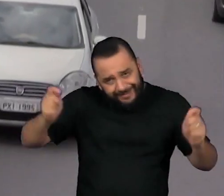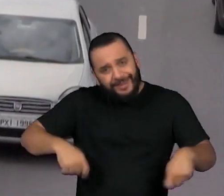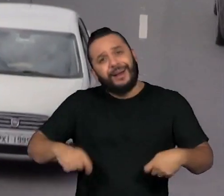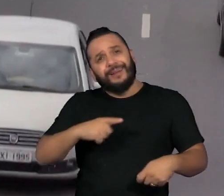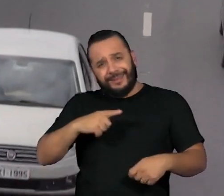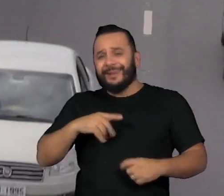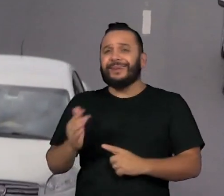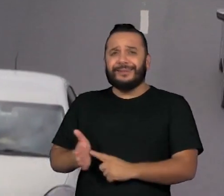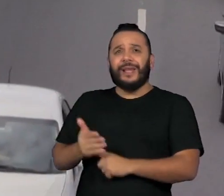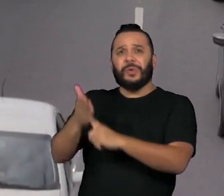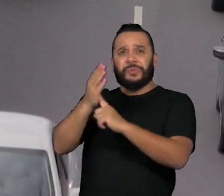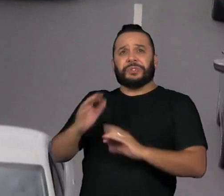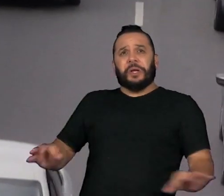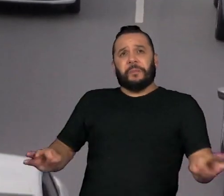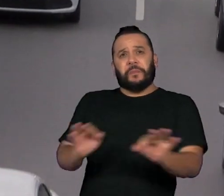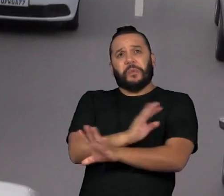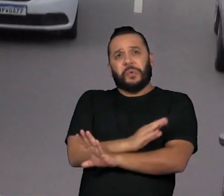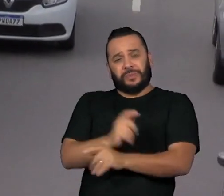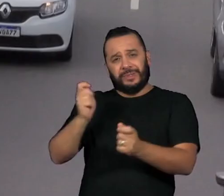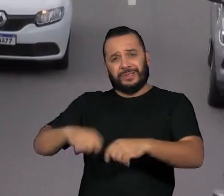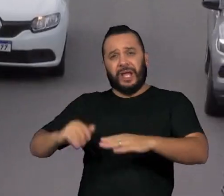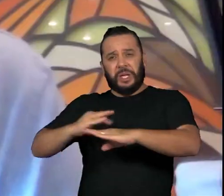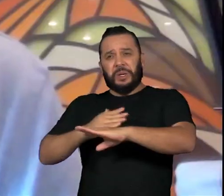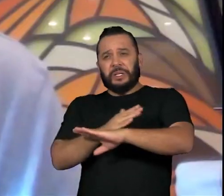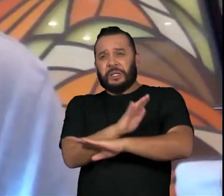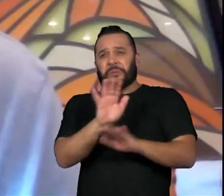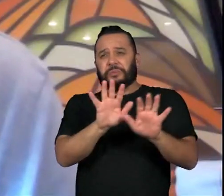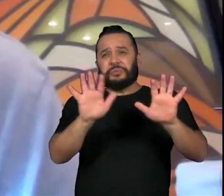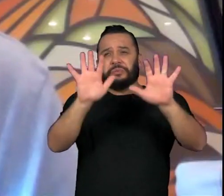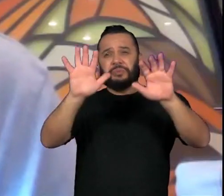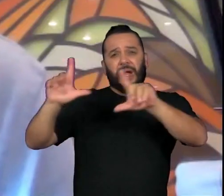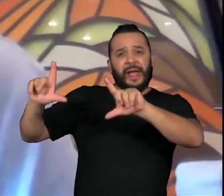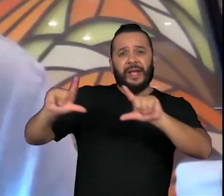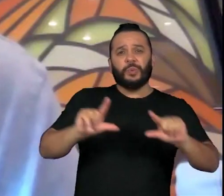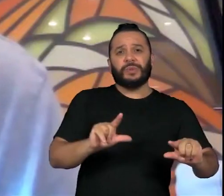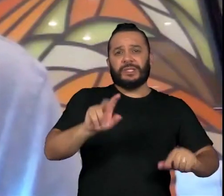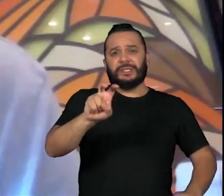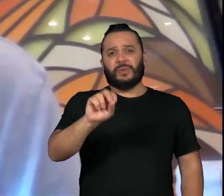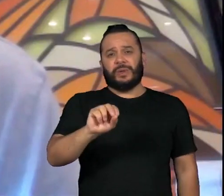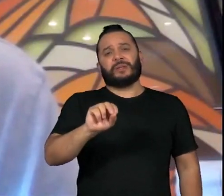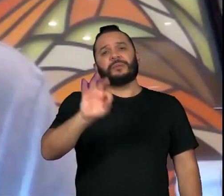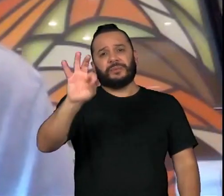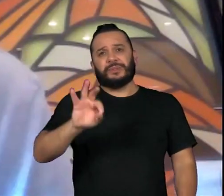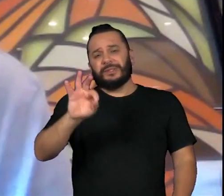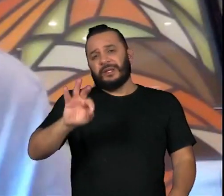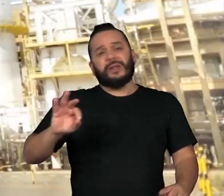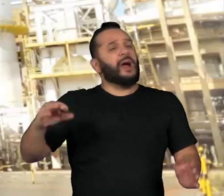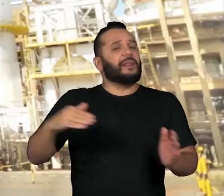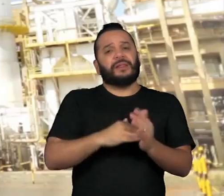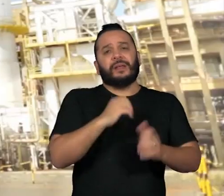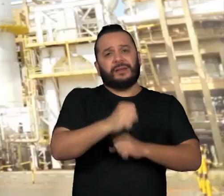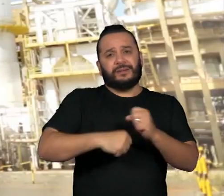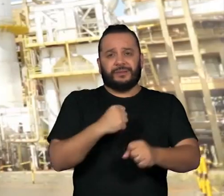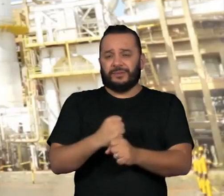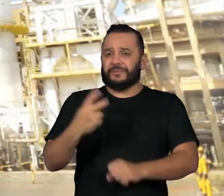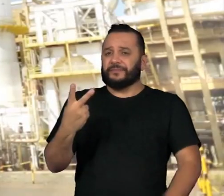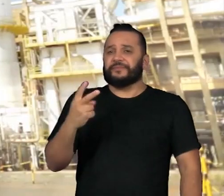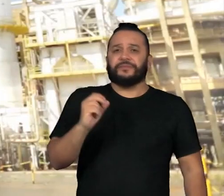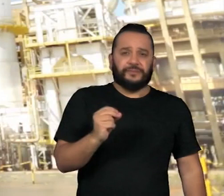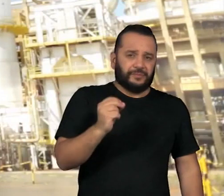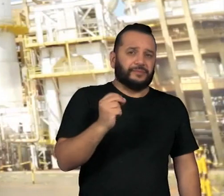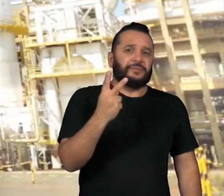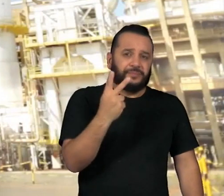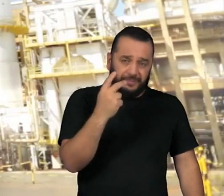temos tecnologia para reduzir as emissões em pelo menos metade até 2030, basta